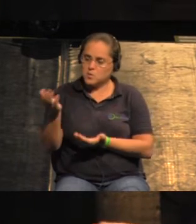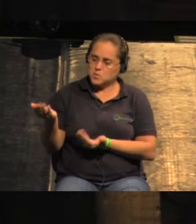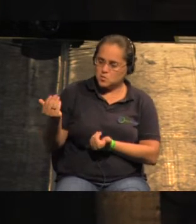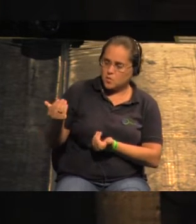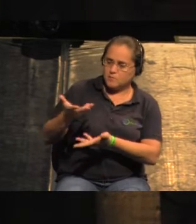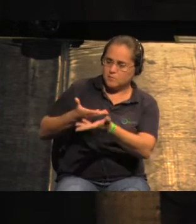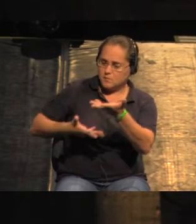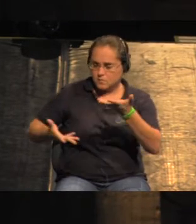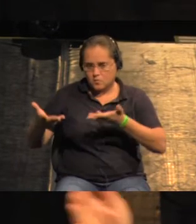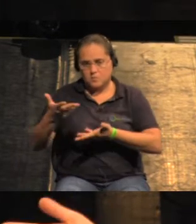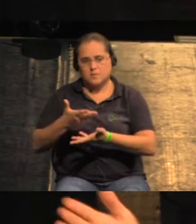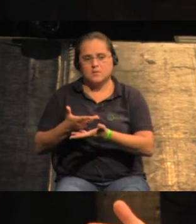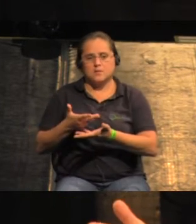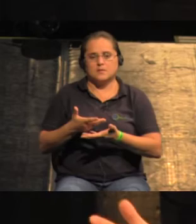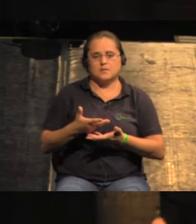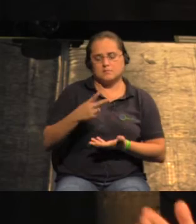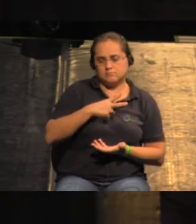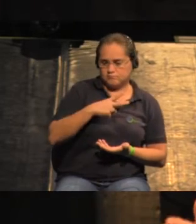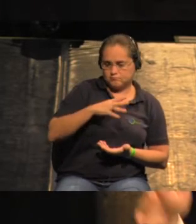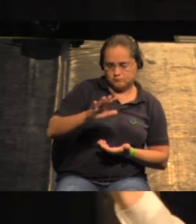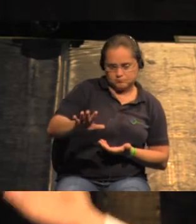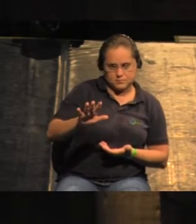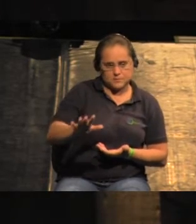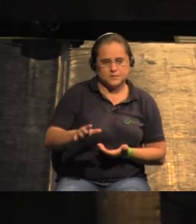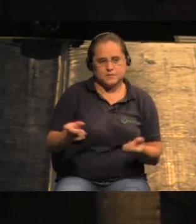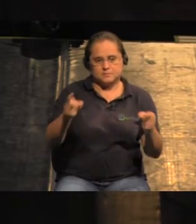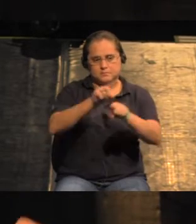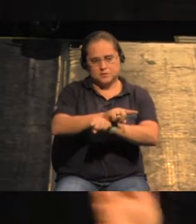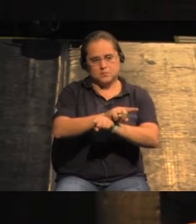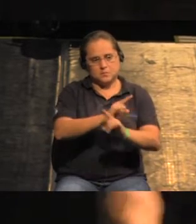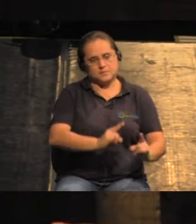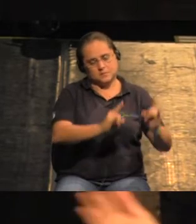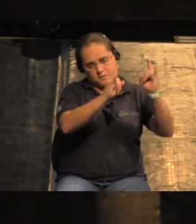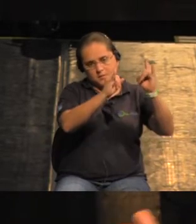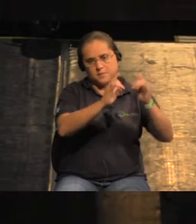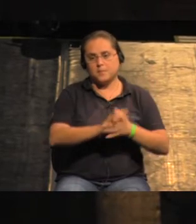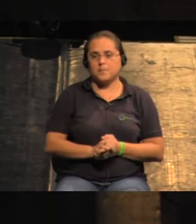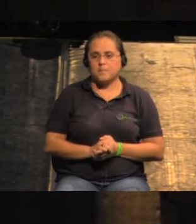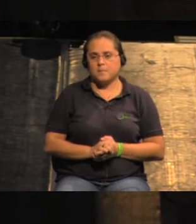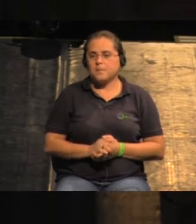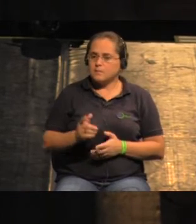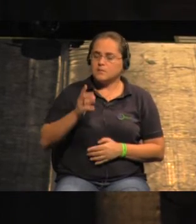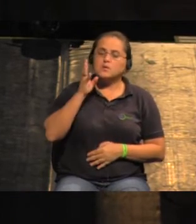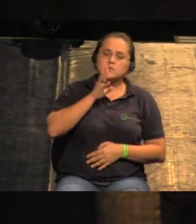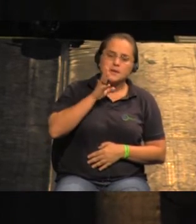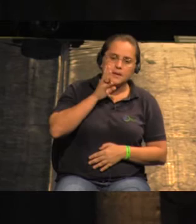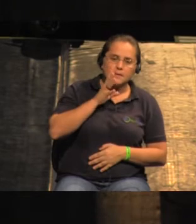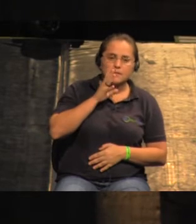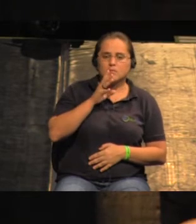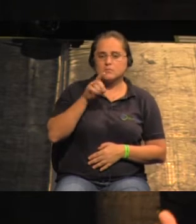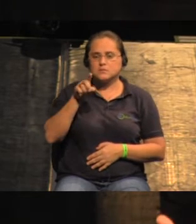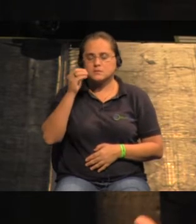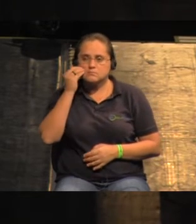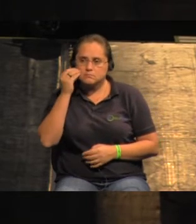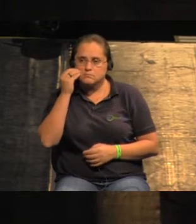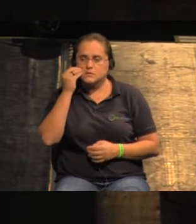comum, o velho e o jovem compartilhavam, e suas respectivas áreas privativas ficavam em lados opostos do mesmo apartamento. Então,